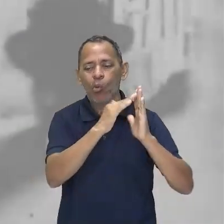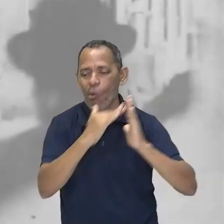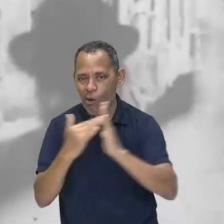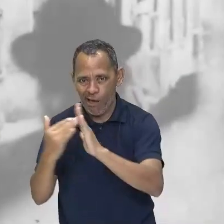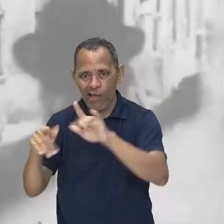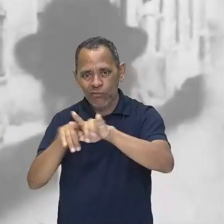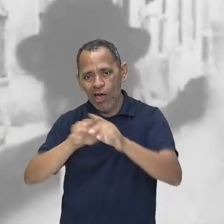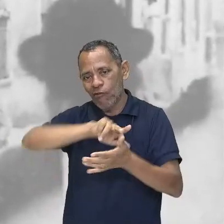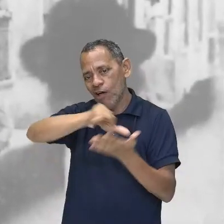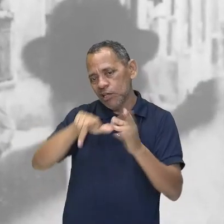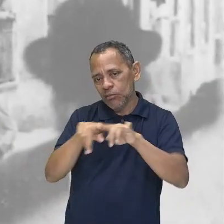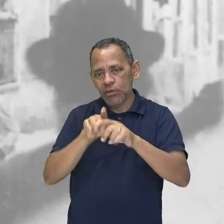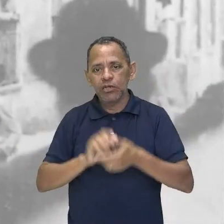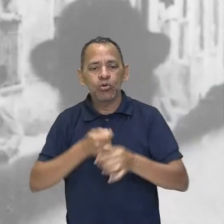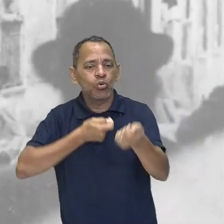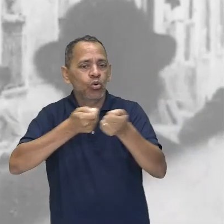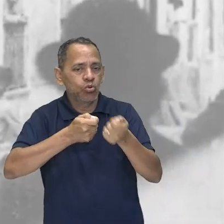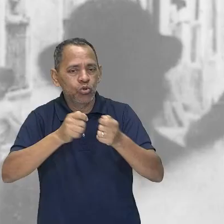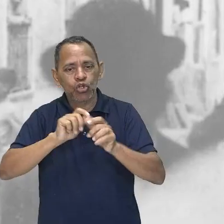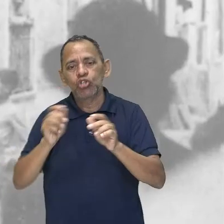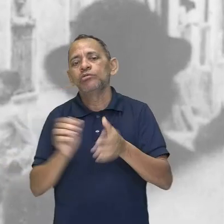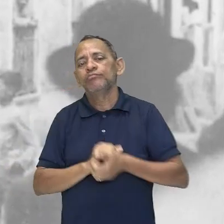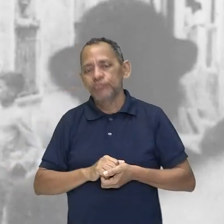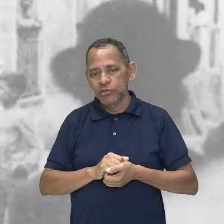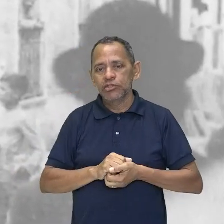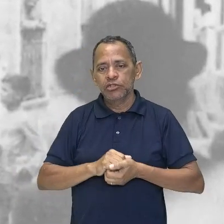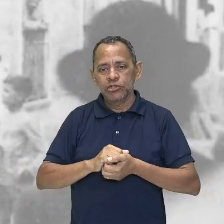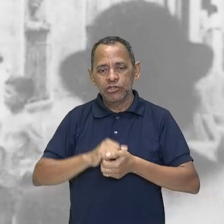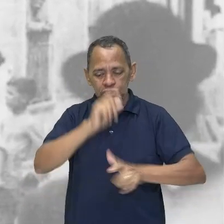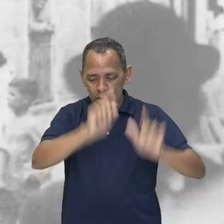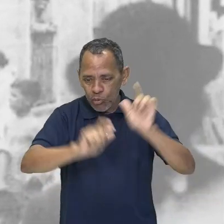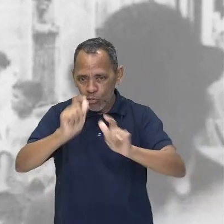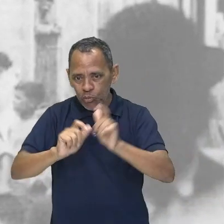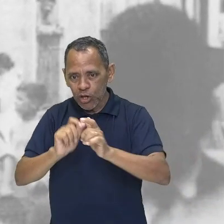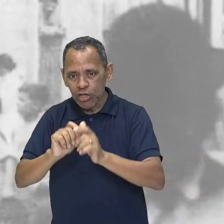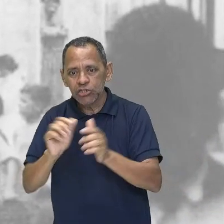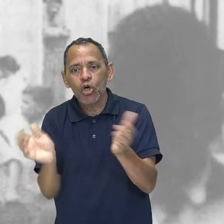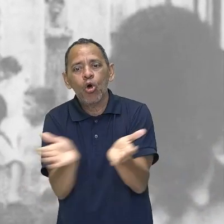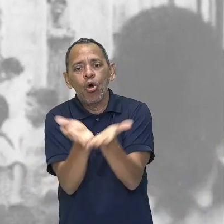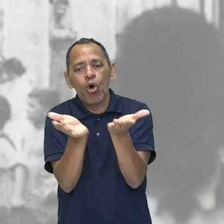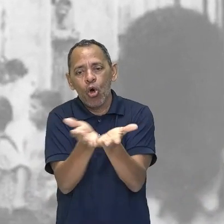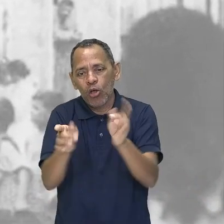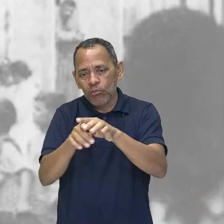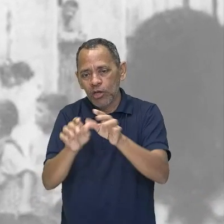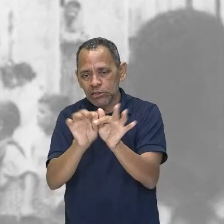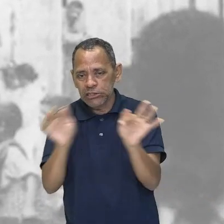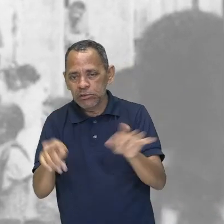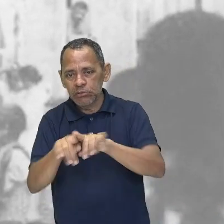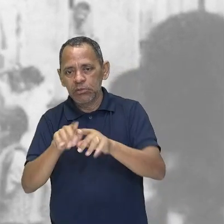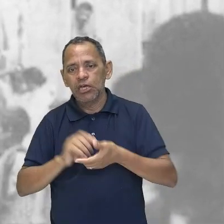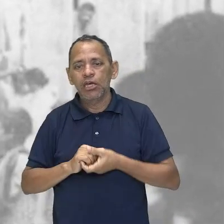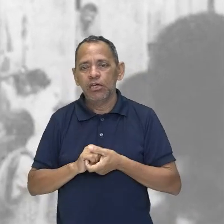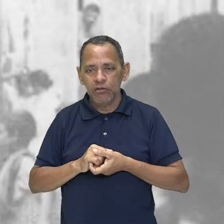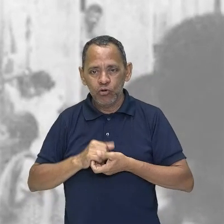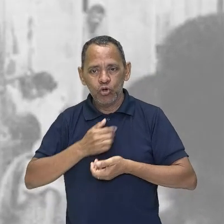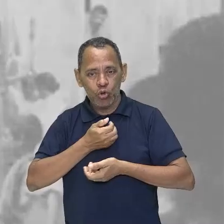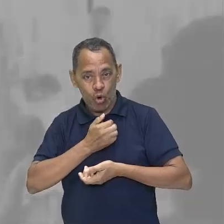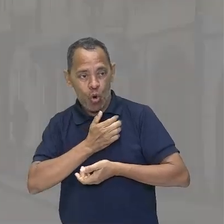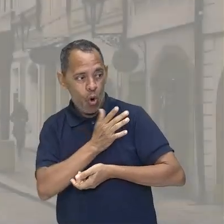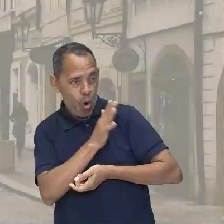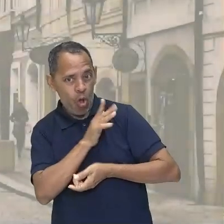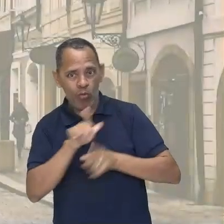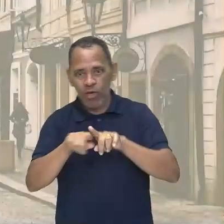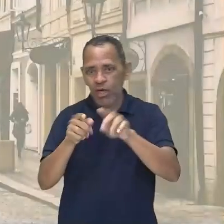casebres, e a população mais humilde ficou assim assustada e aterrorizada com a situação que estava sendo colocada a